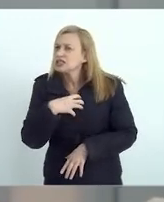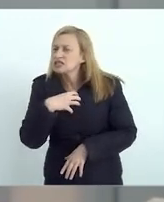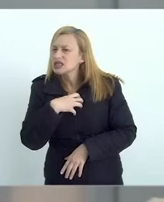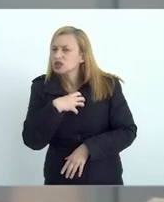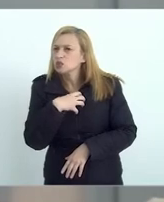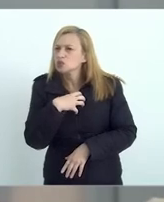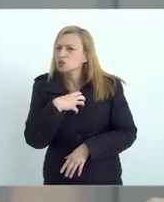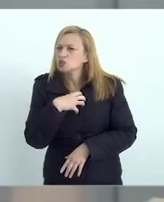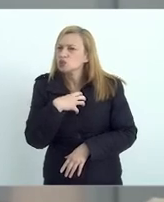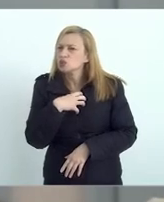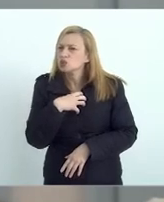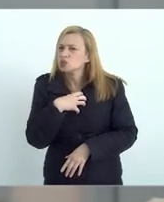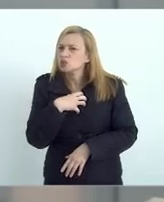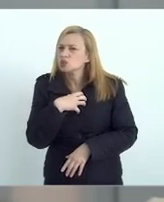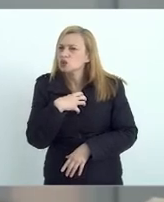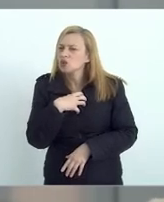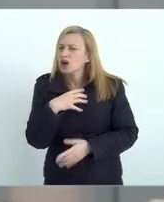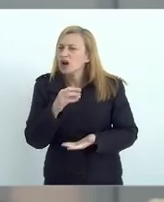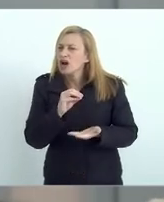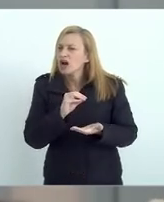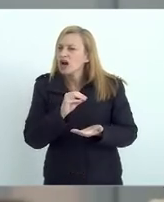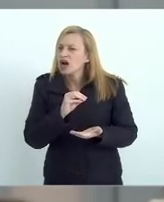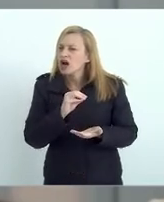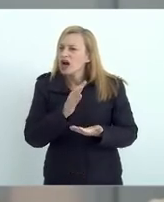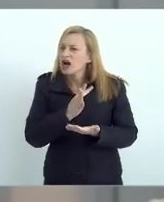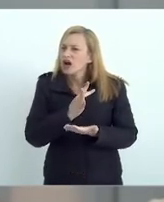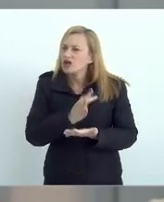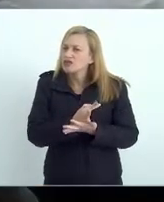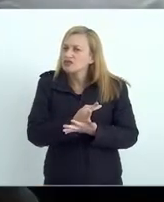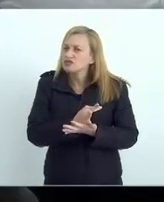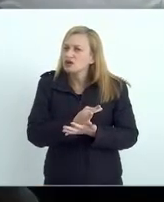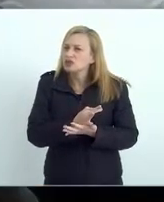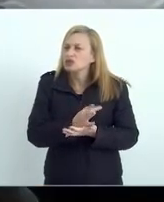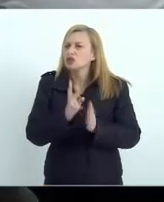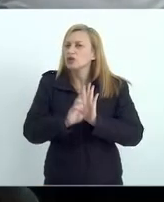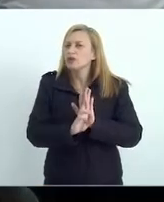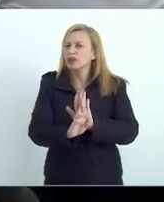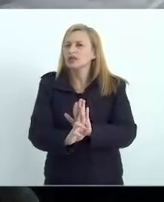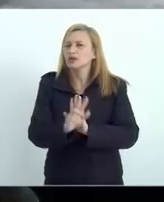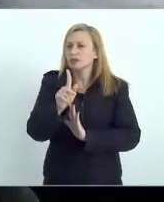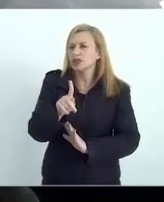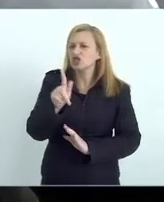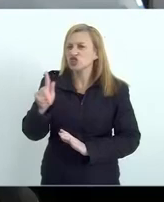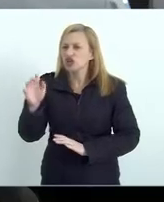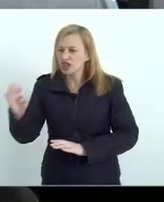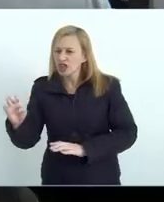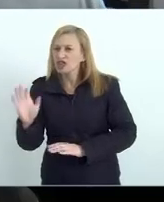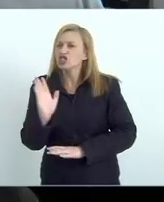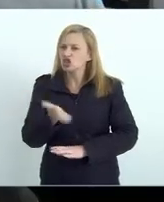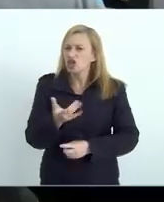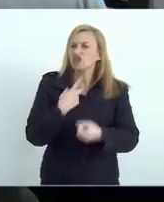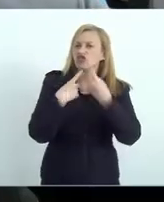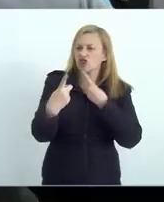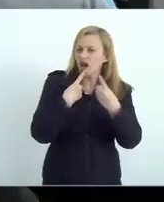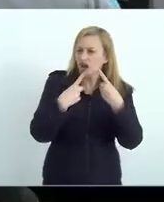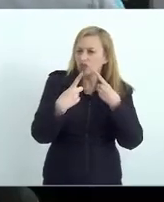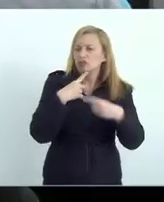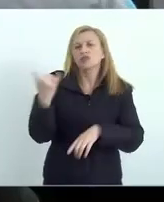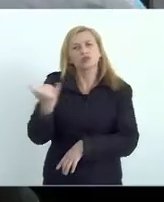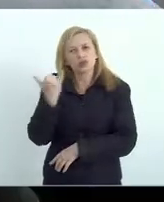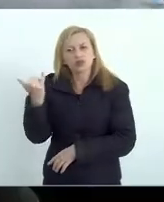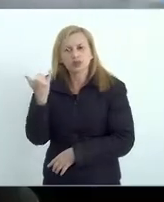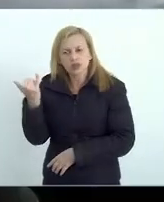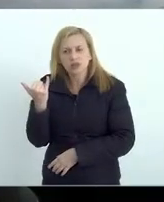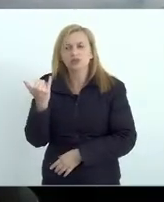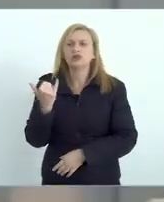enfermeira Rejane do representante da parede é mas Justiça seja feita o diálogo com a peixe tem sido